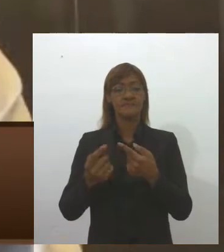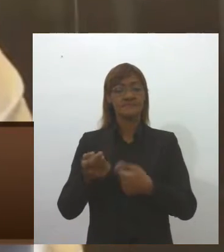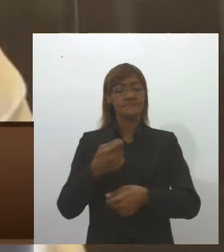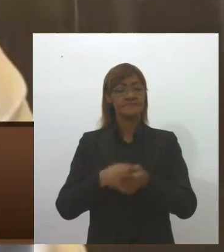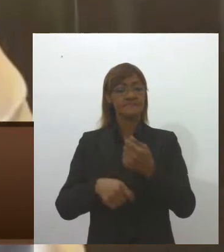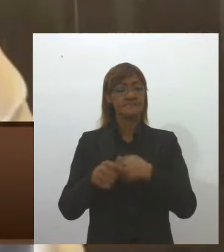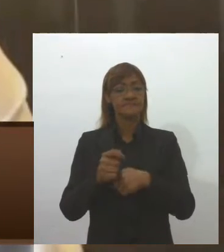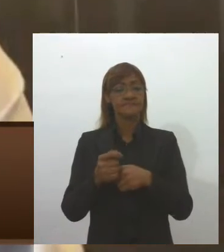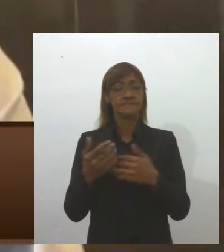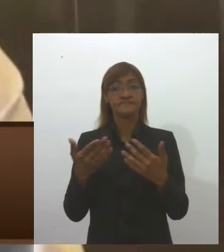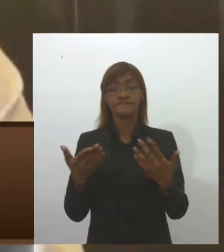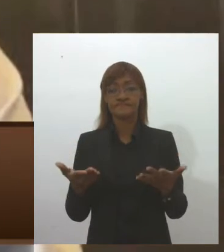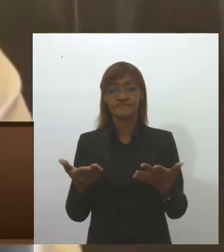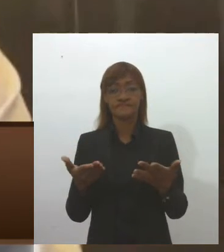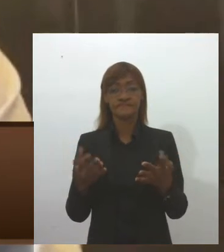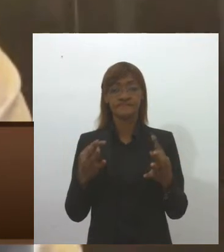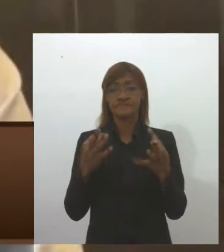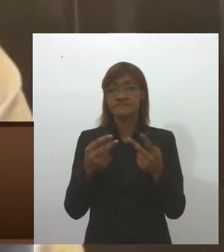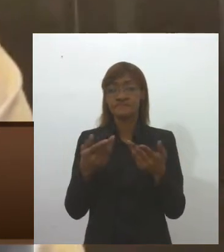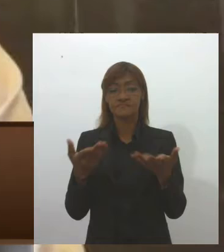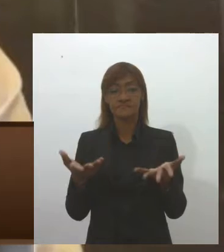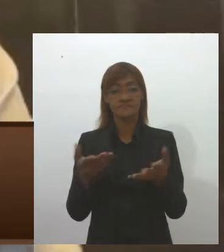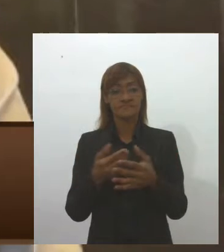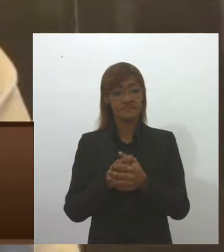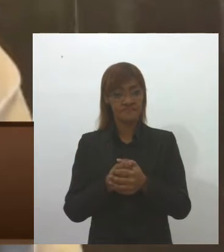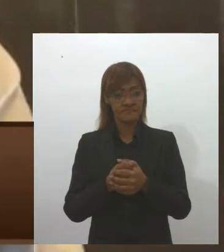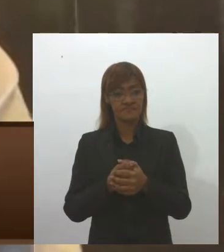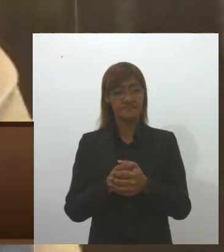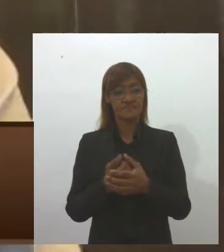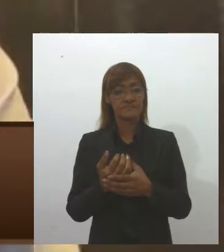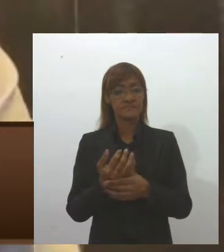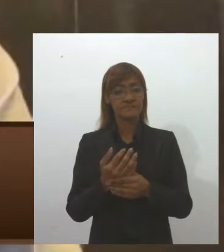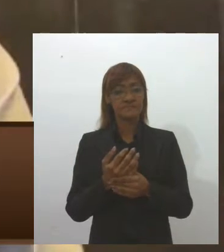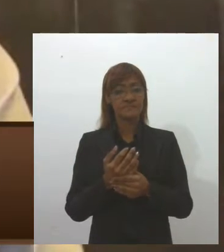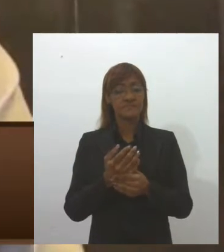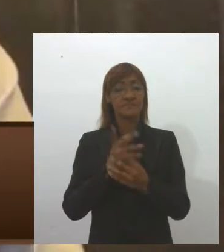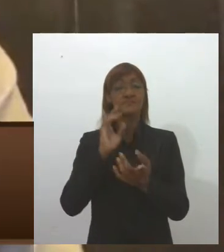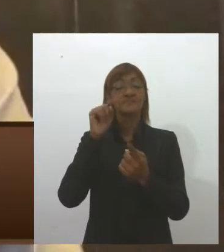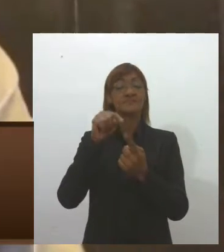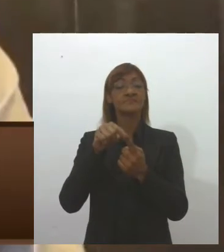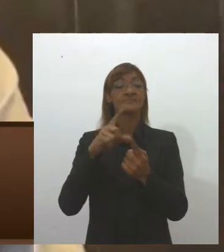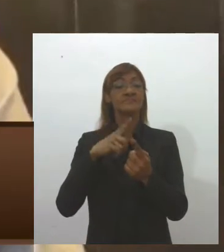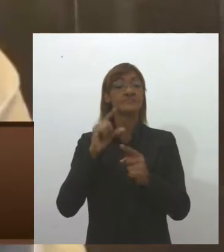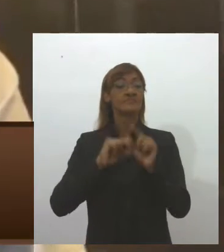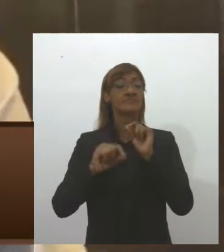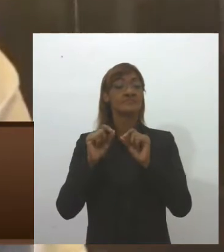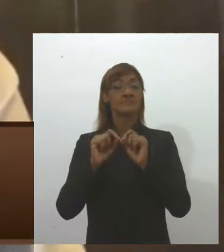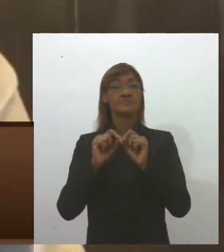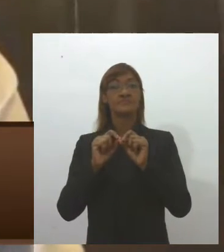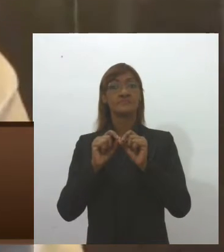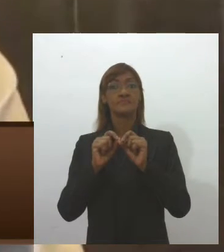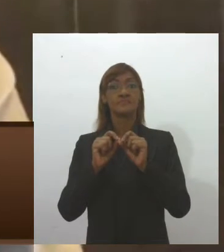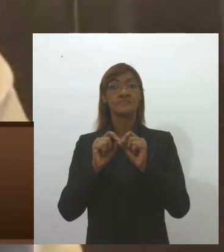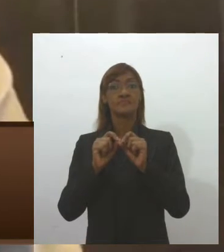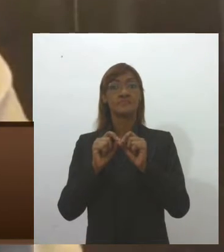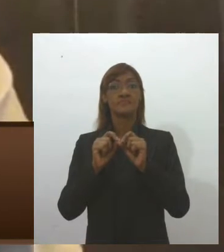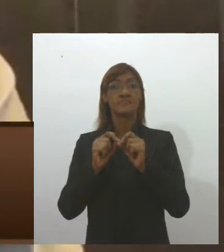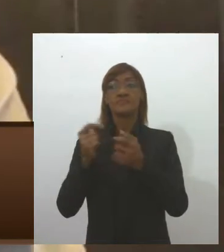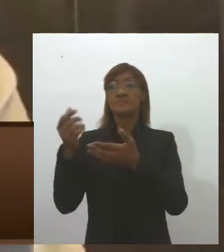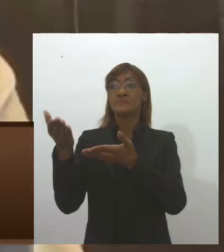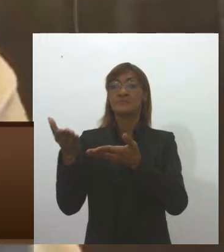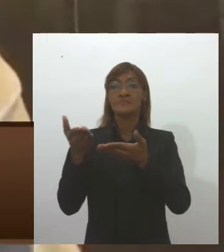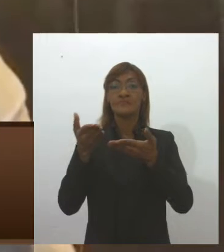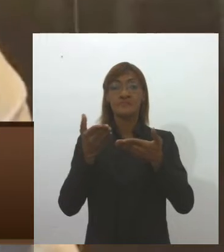prefeitura de Aracaju. E esse trio aí tem um único objetivo, que é trazer turistas para o nosso estado,